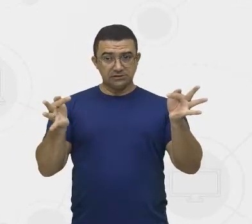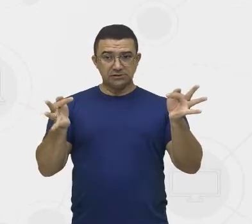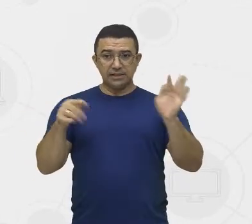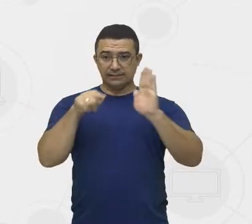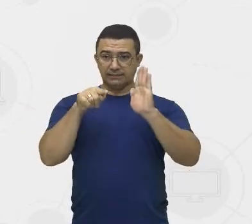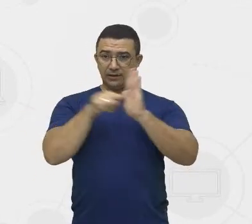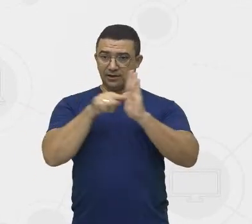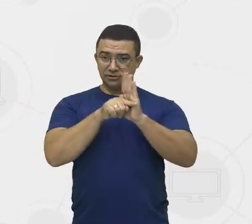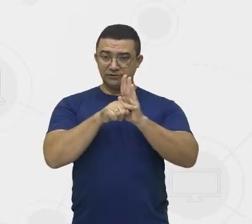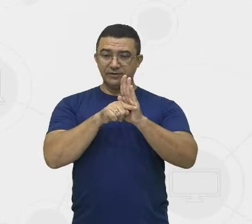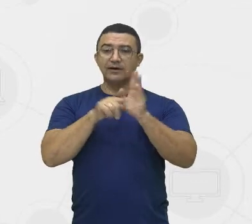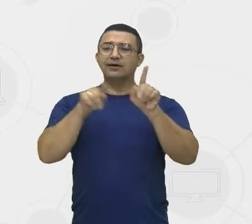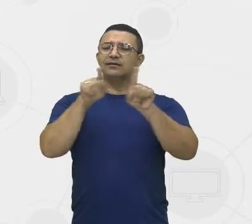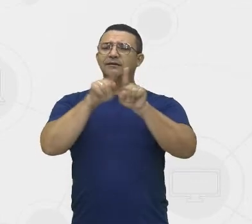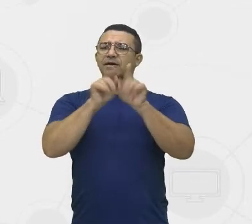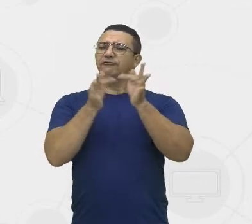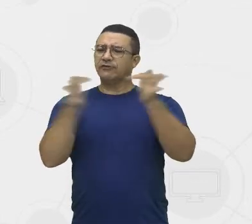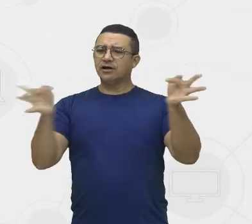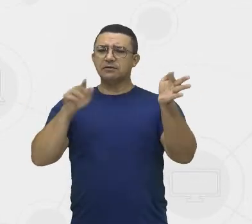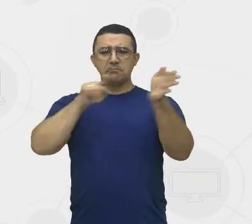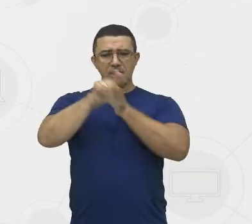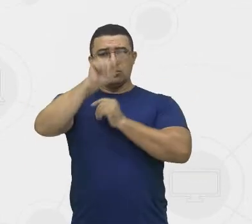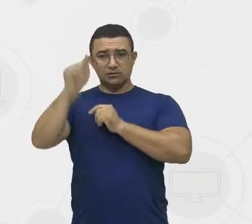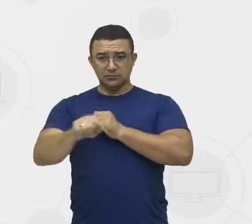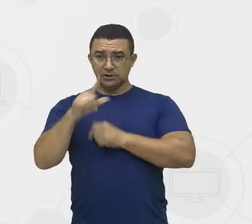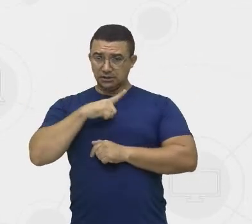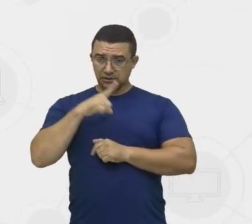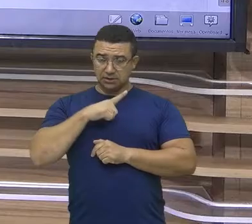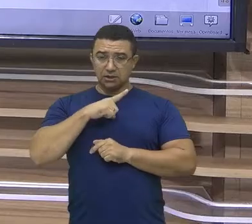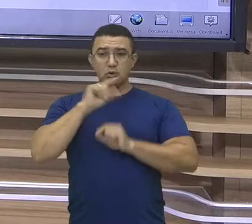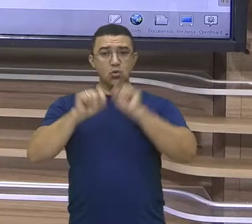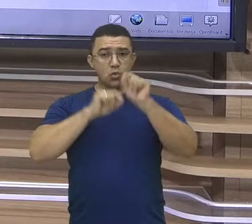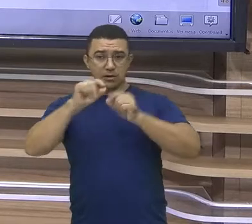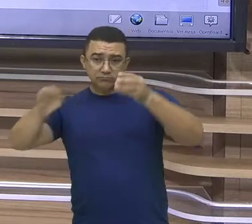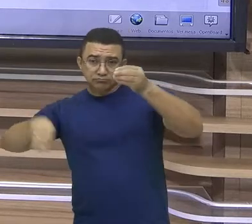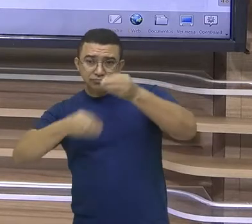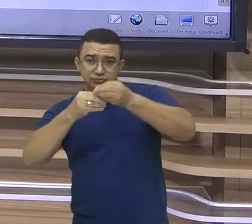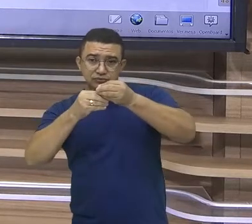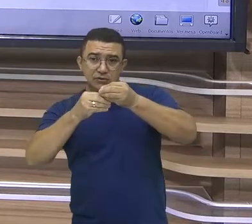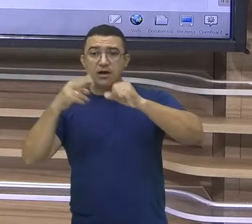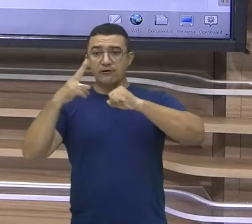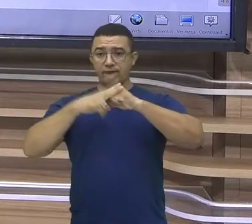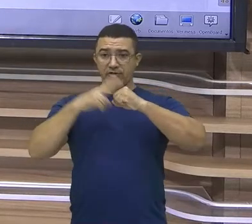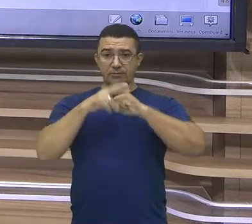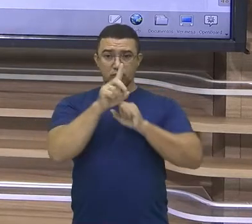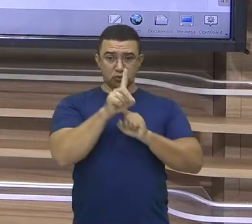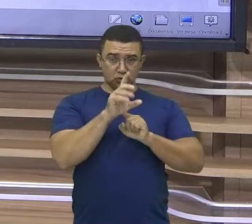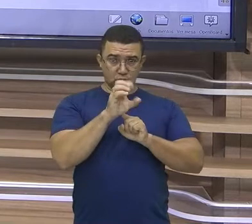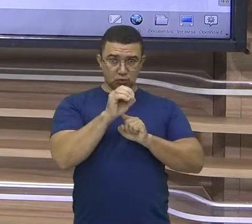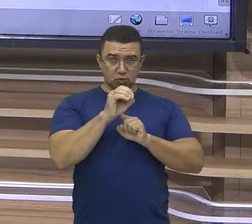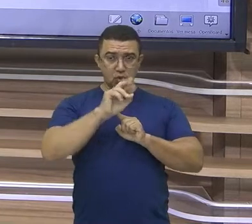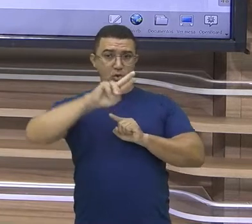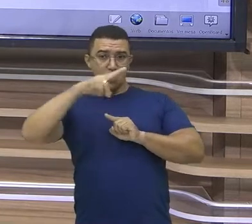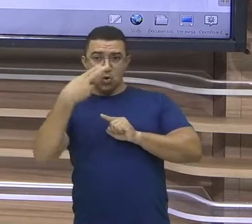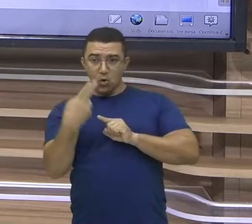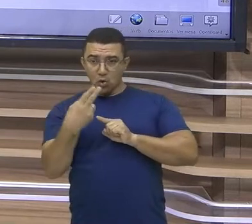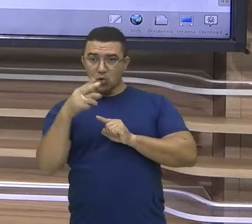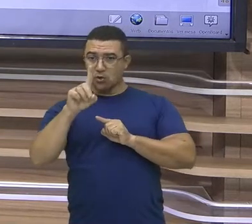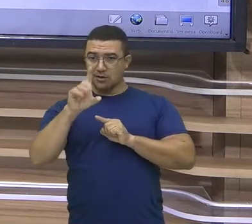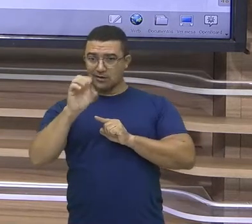então, algumas alterações, principalmente a presença aí do verbo auxiliar do or does, quando nós estivermos falando